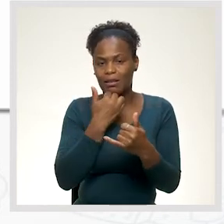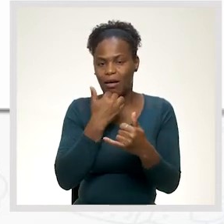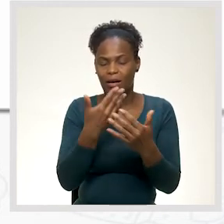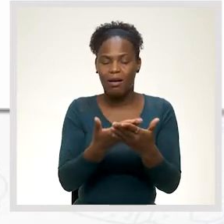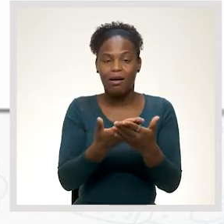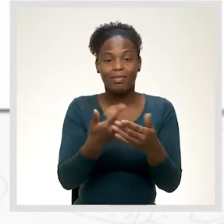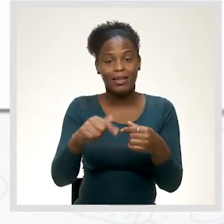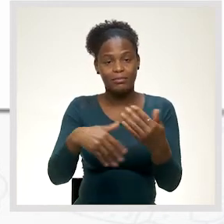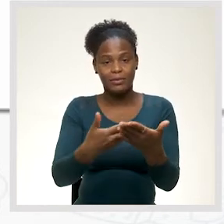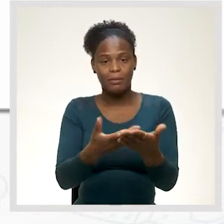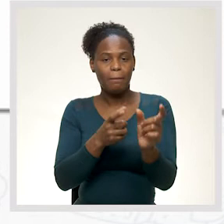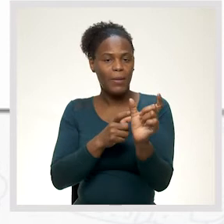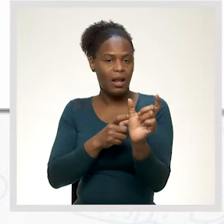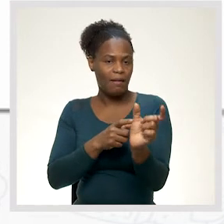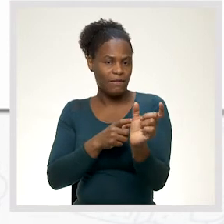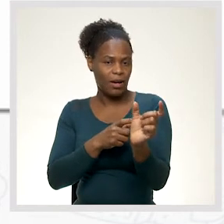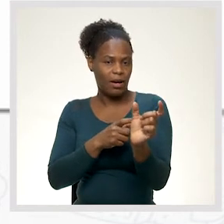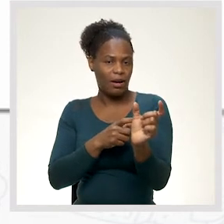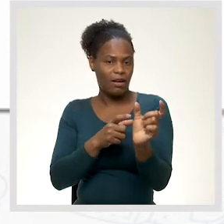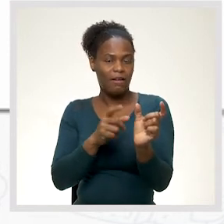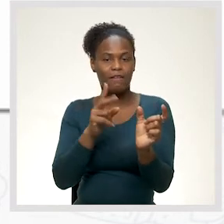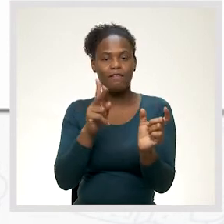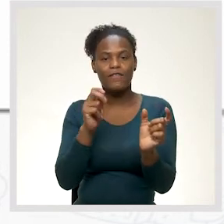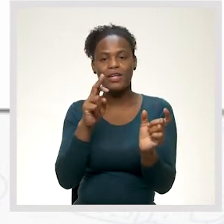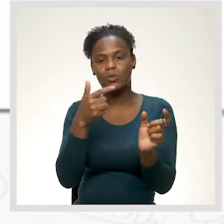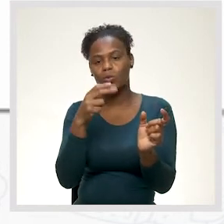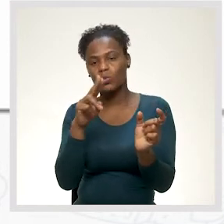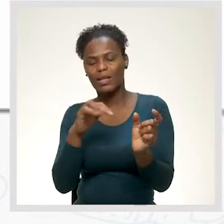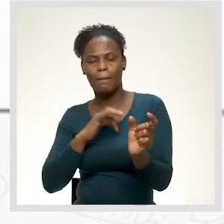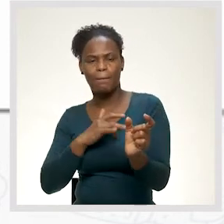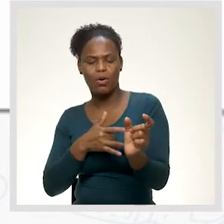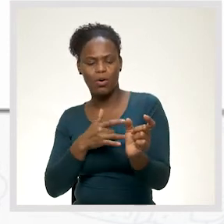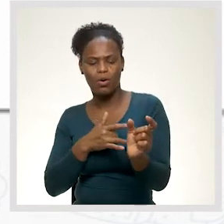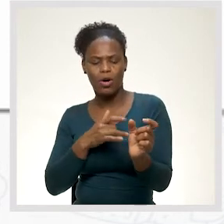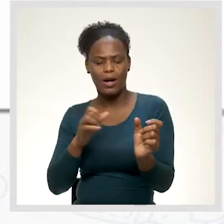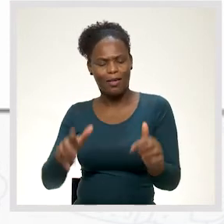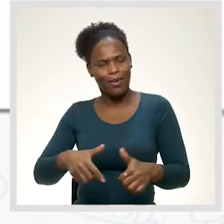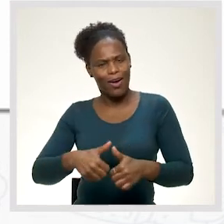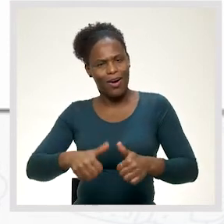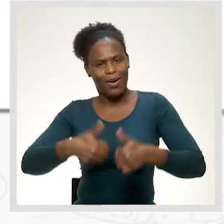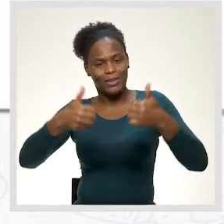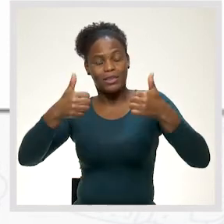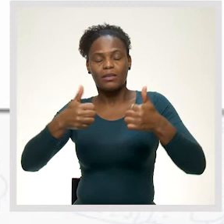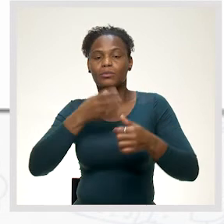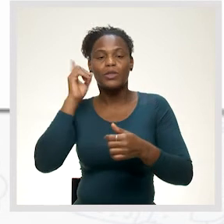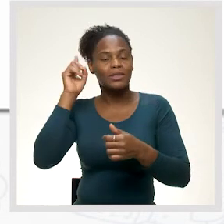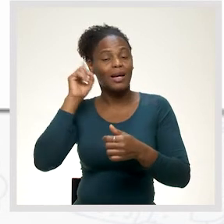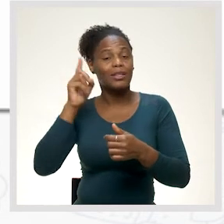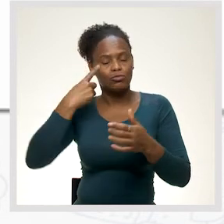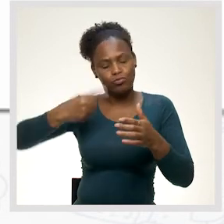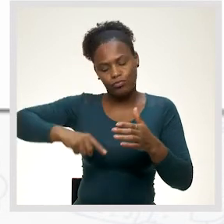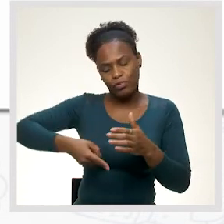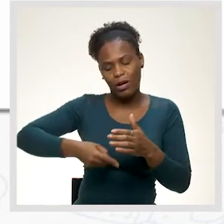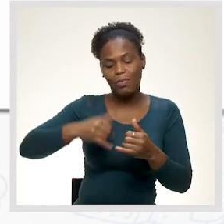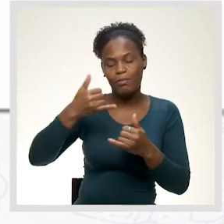ter dado às palavras virtude, amor pátrio e glória uma significação profunda e, depois